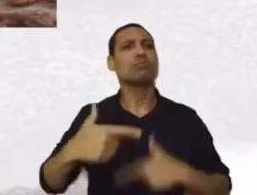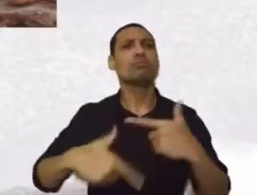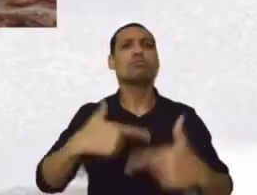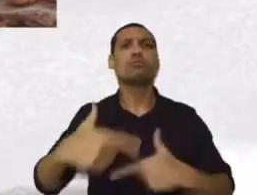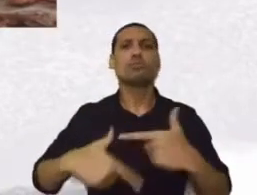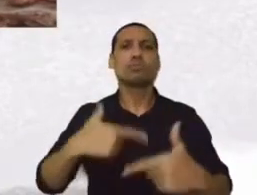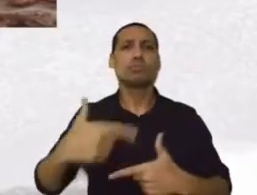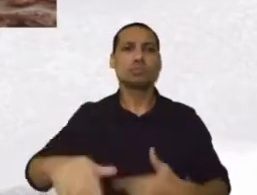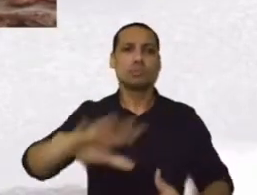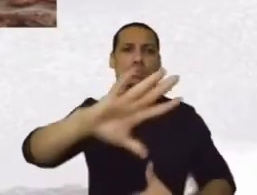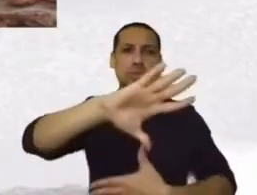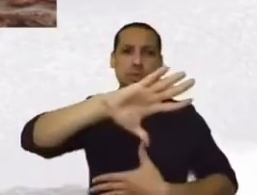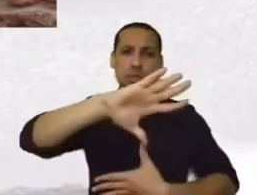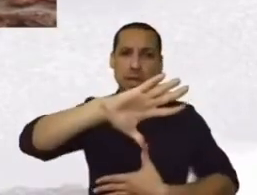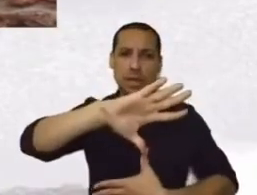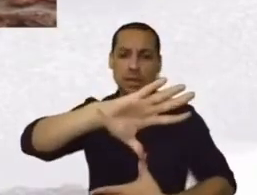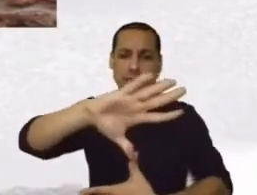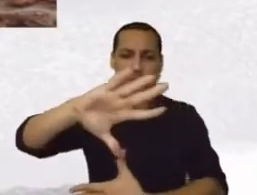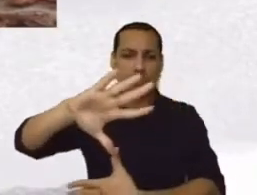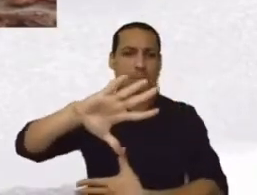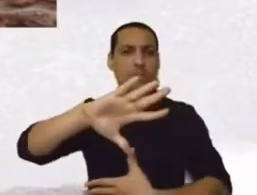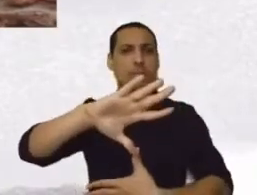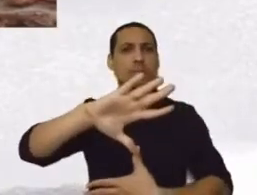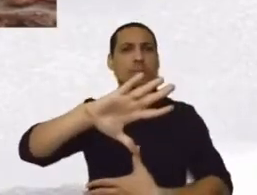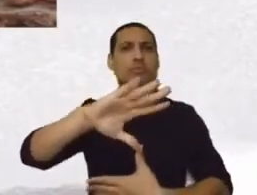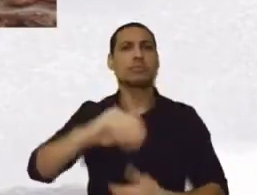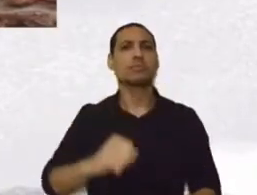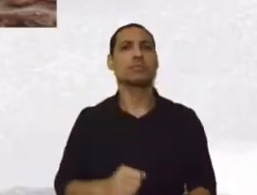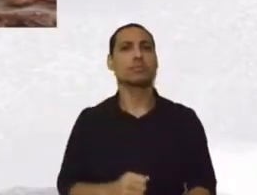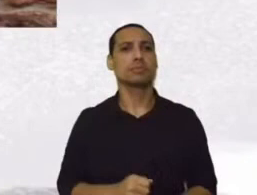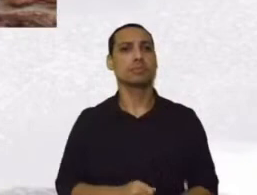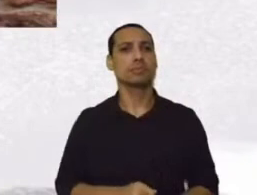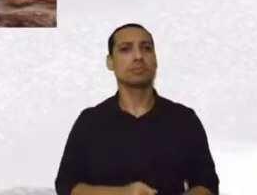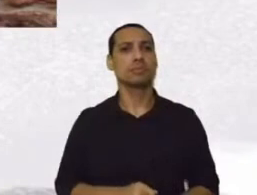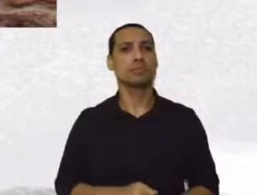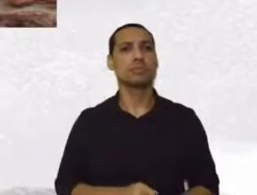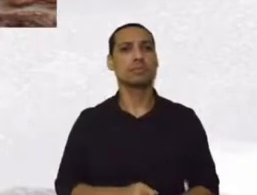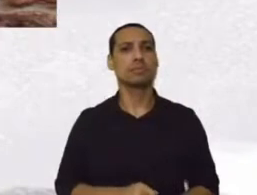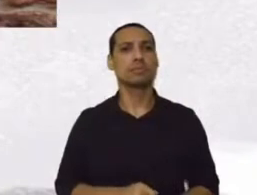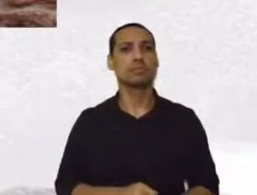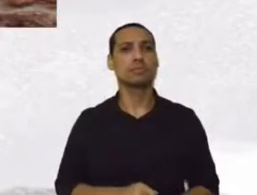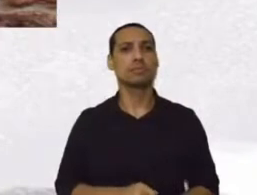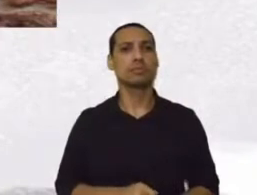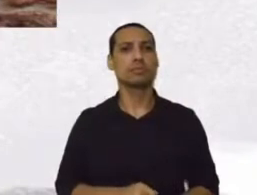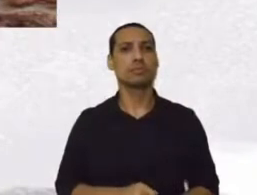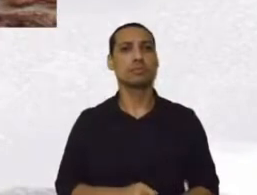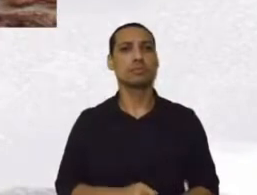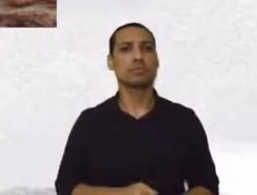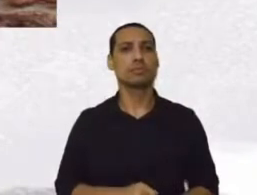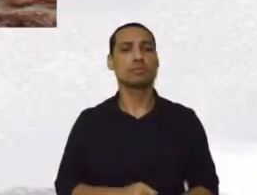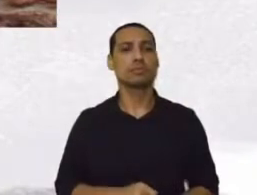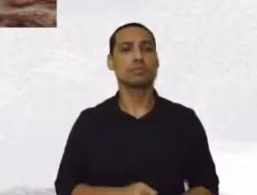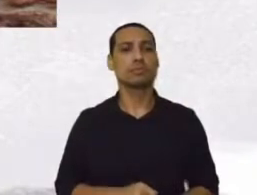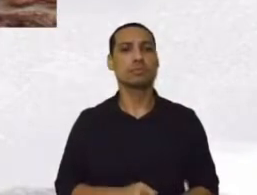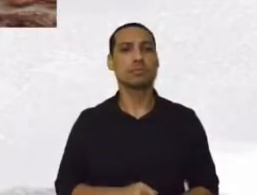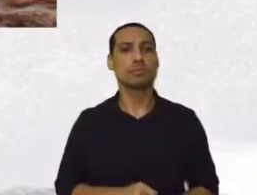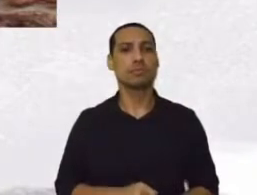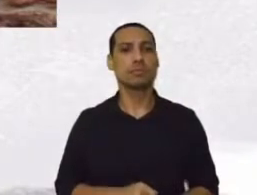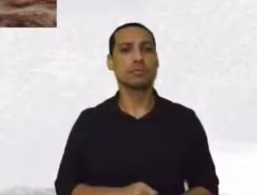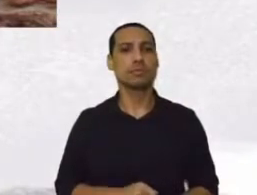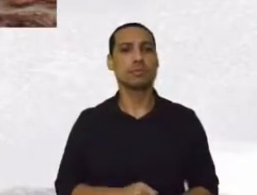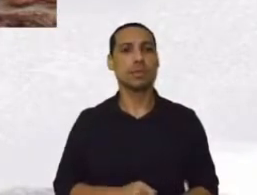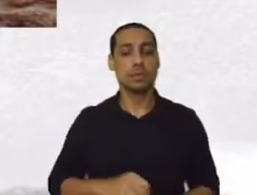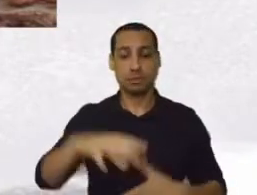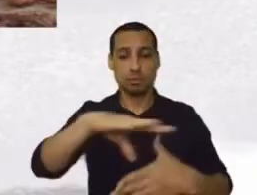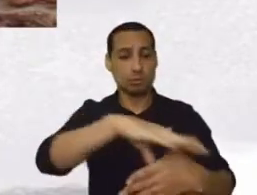Nacional e parabenizo a CUT por ter escolhido o João Felício e o Kjeld Jacobsen,